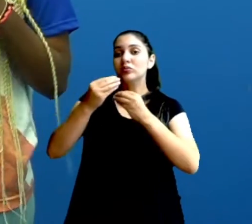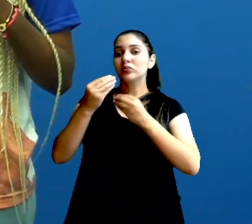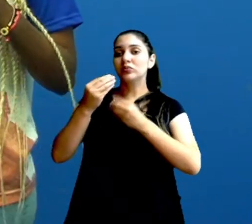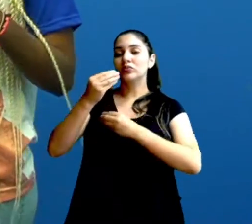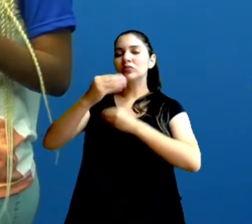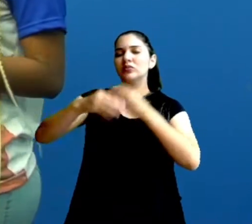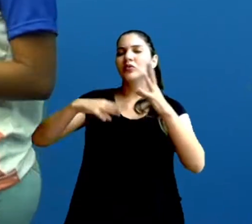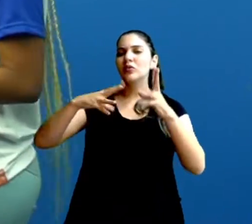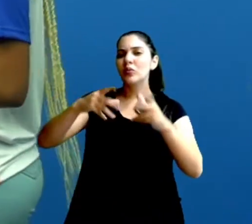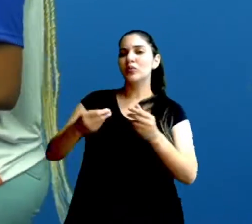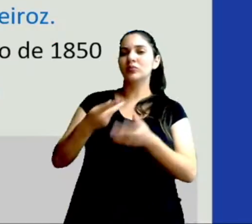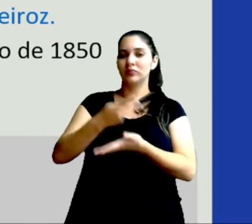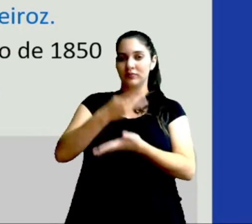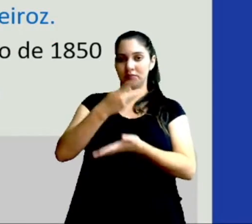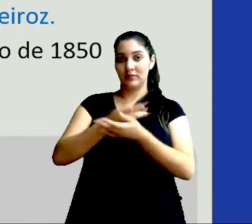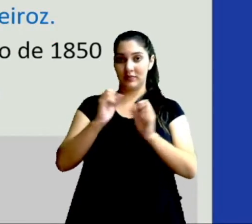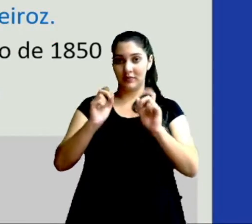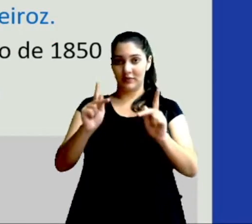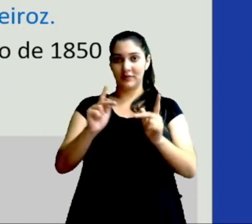acontecendo, beleza?